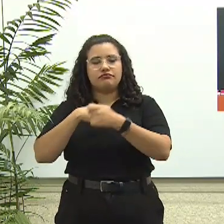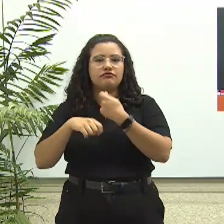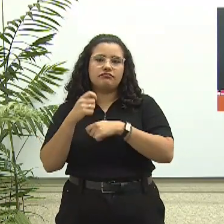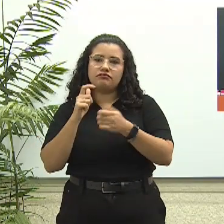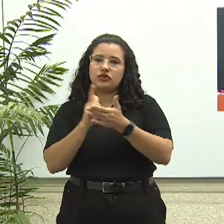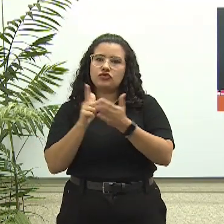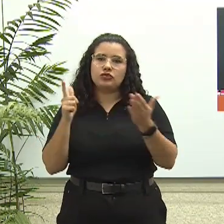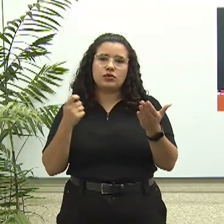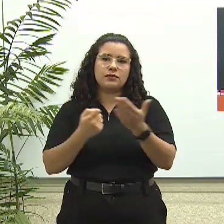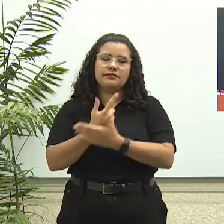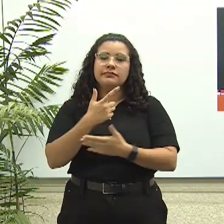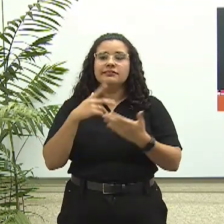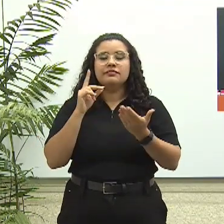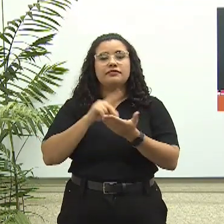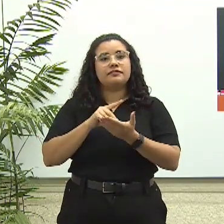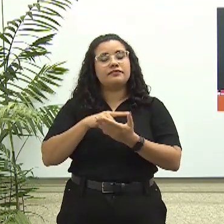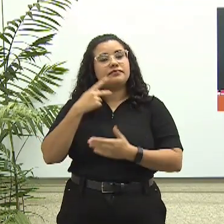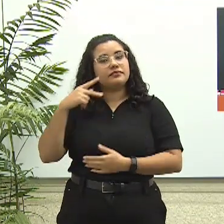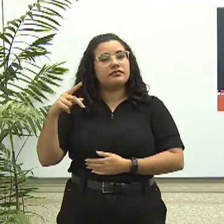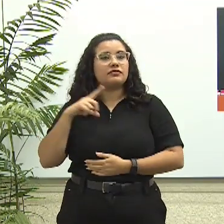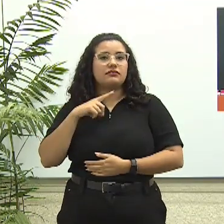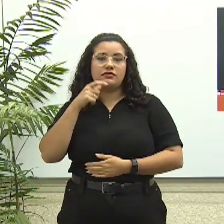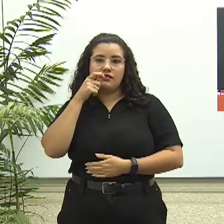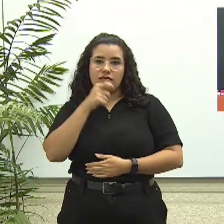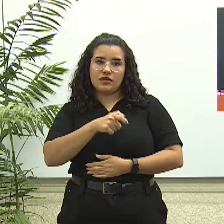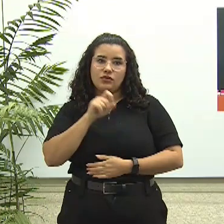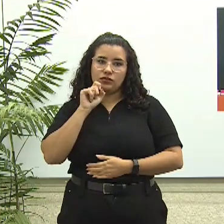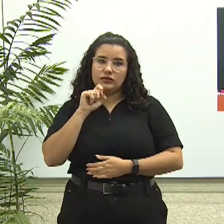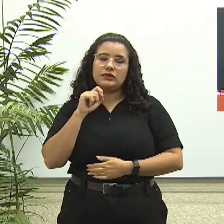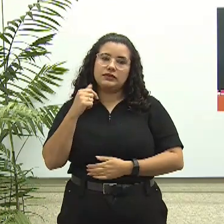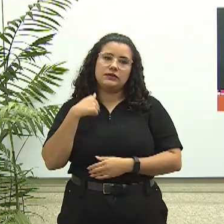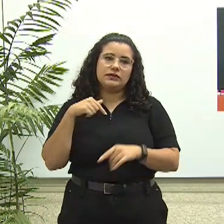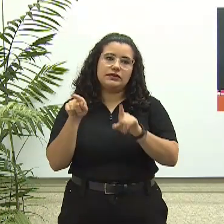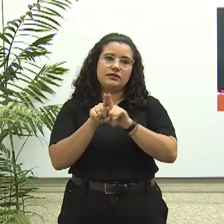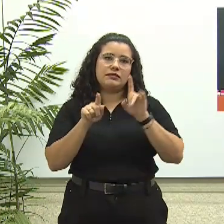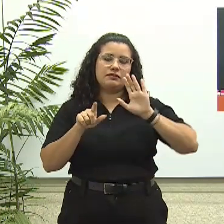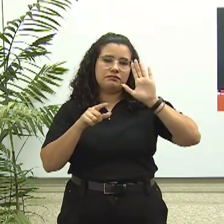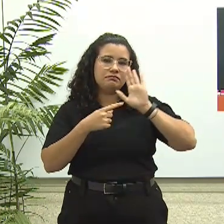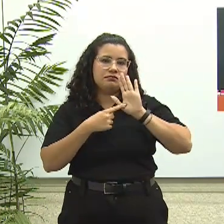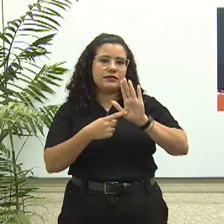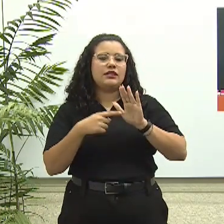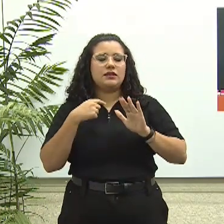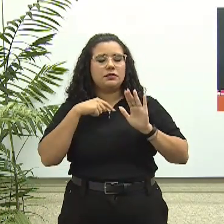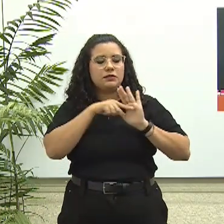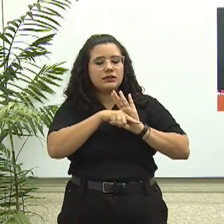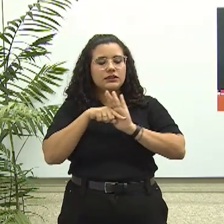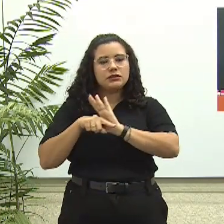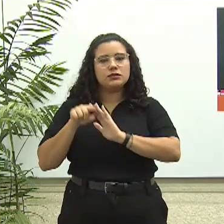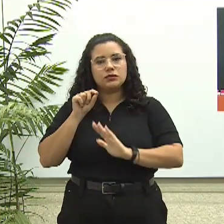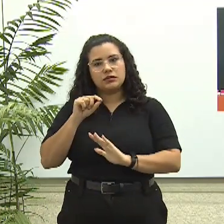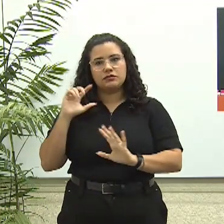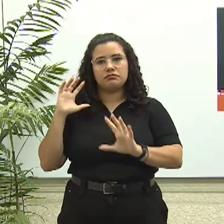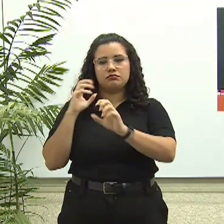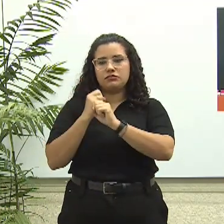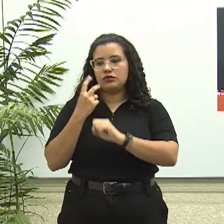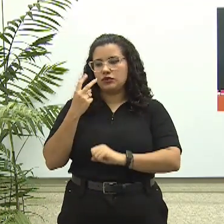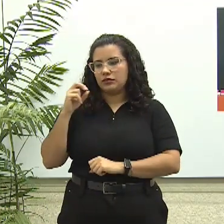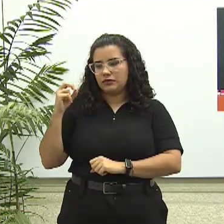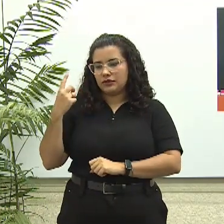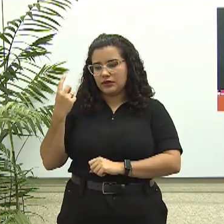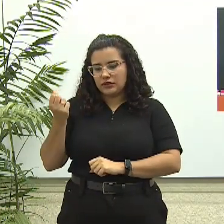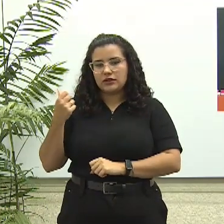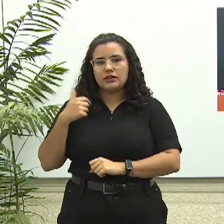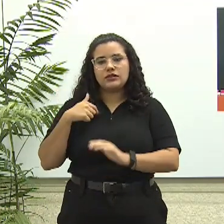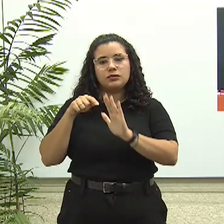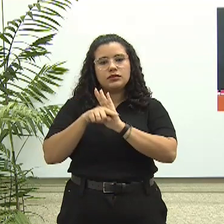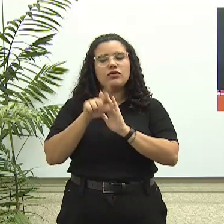eles estão interessados e eu e eu também ando vou me apresentar Porque que o que eu ando pesquisando desde 2016 eu pesquiso